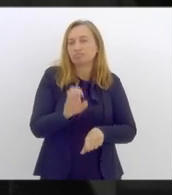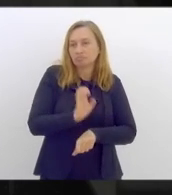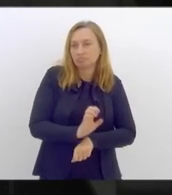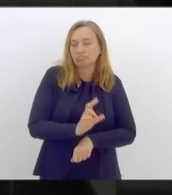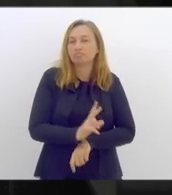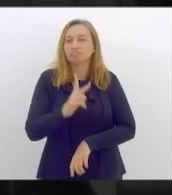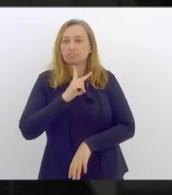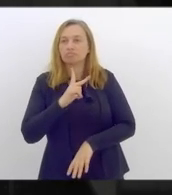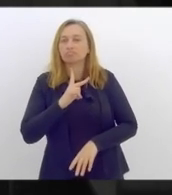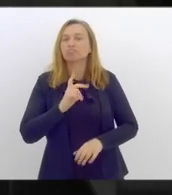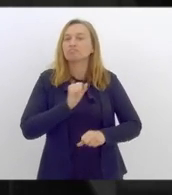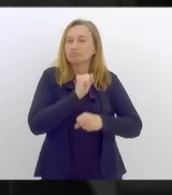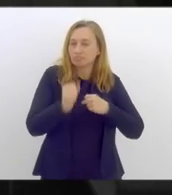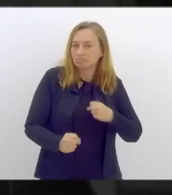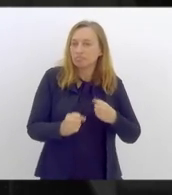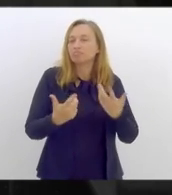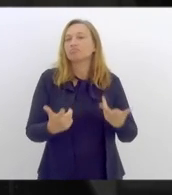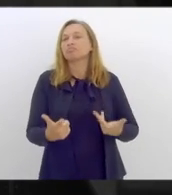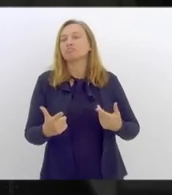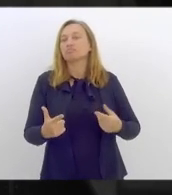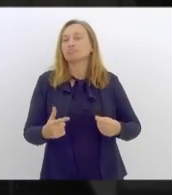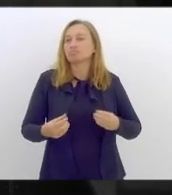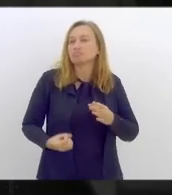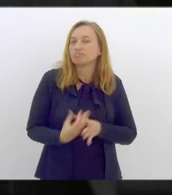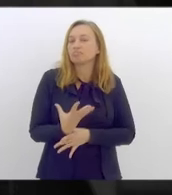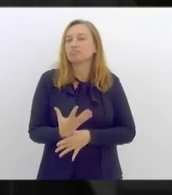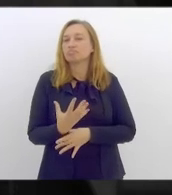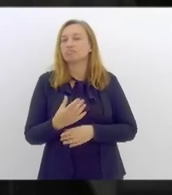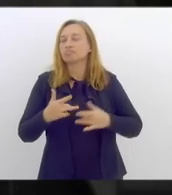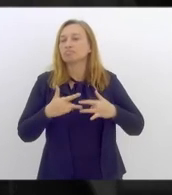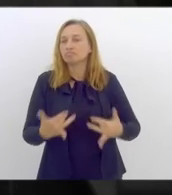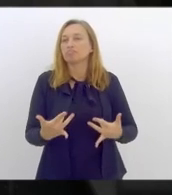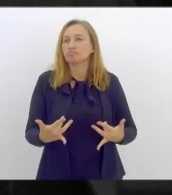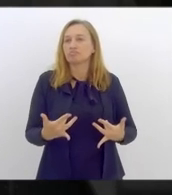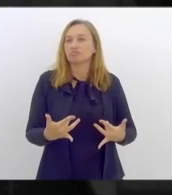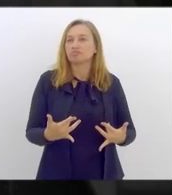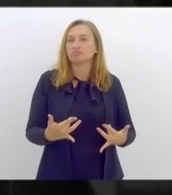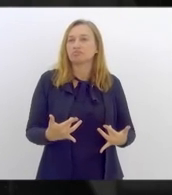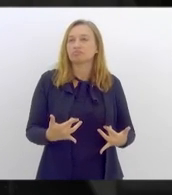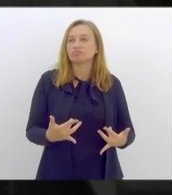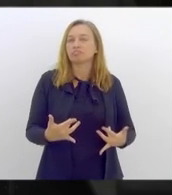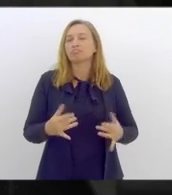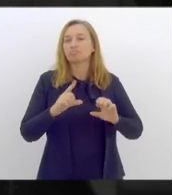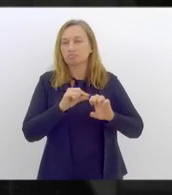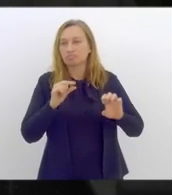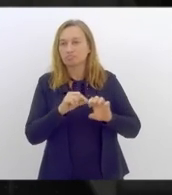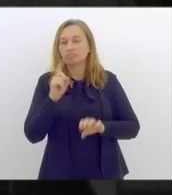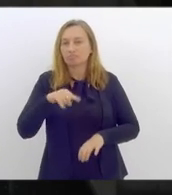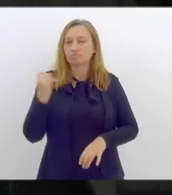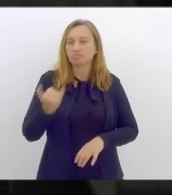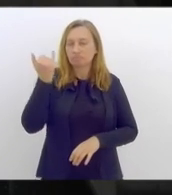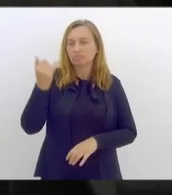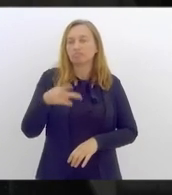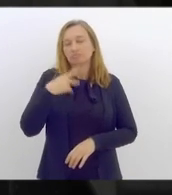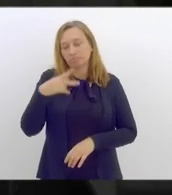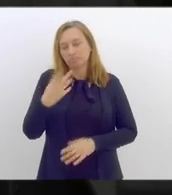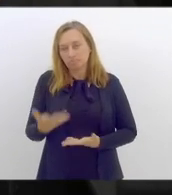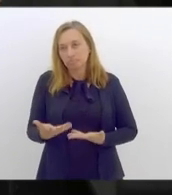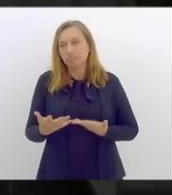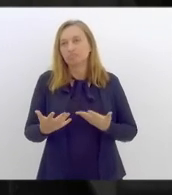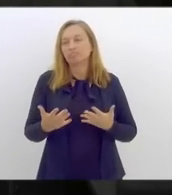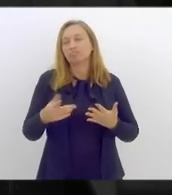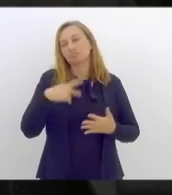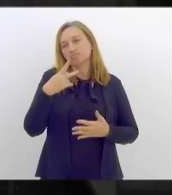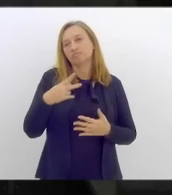são territórios também de potência de potencialidade criatividade de solidariedade solidariedade empreendedorismo é muito importante que seja resgatado isso